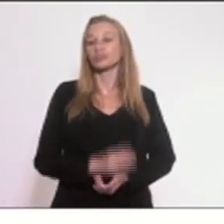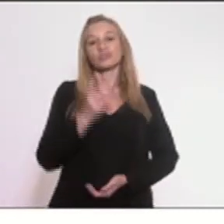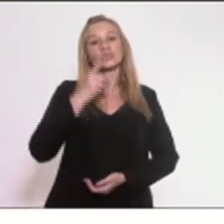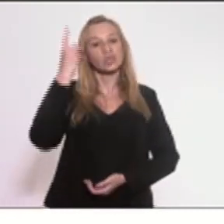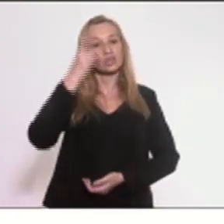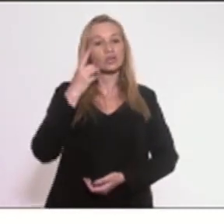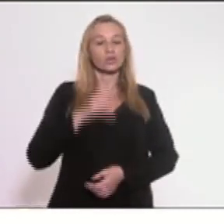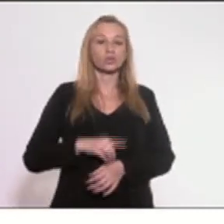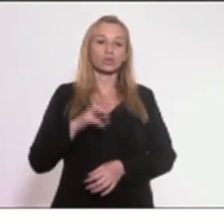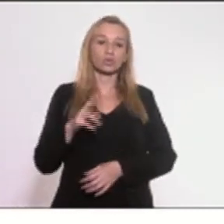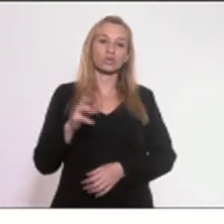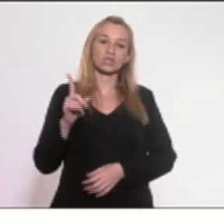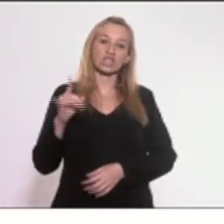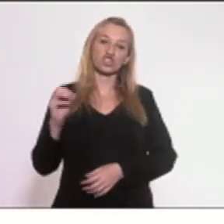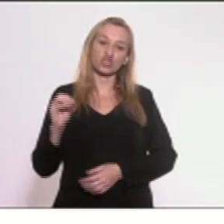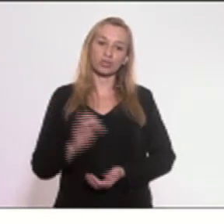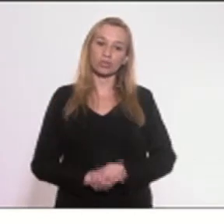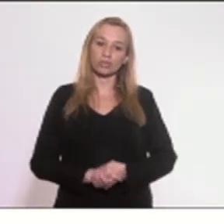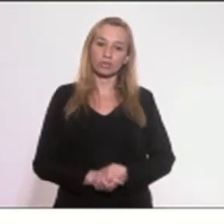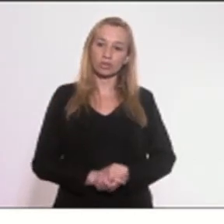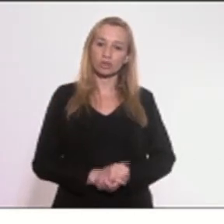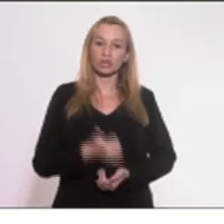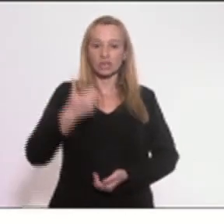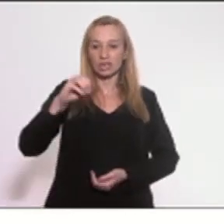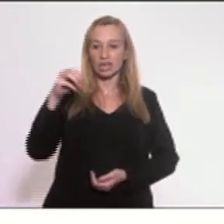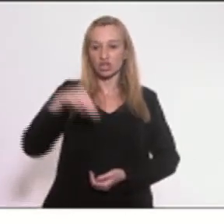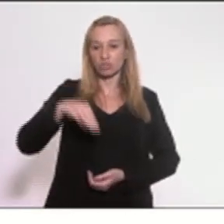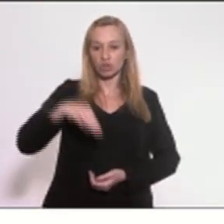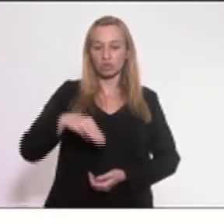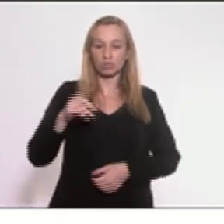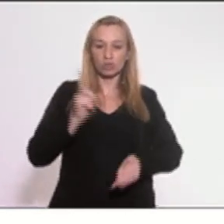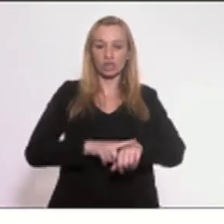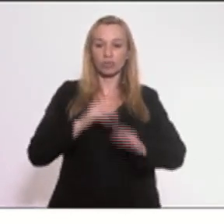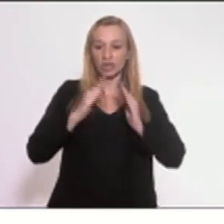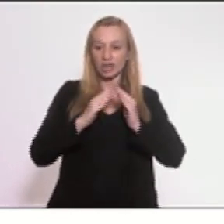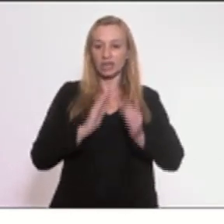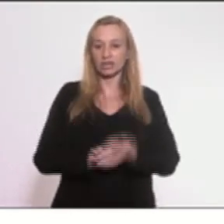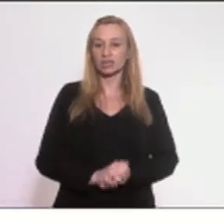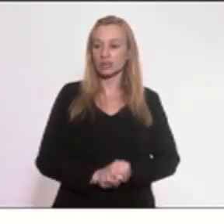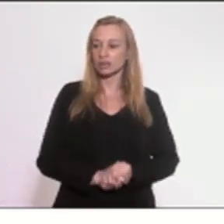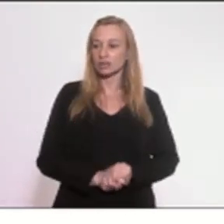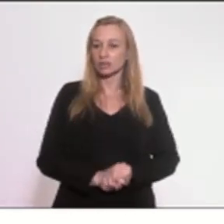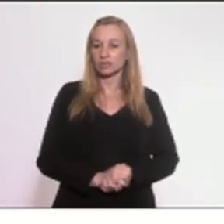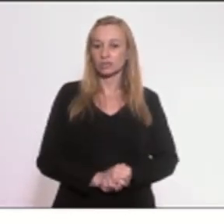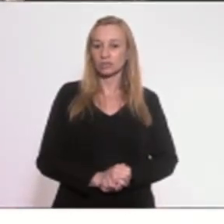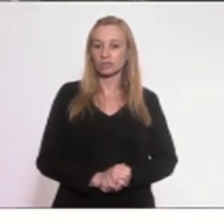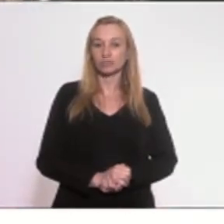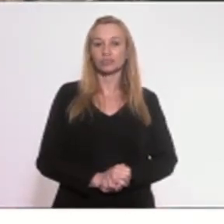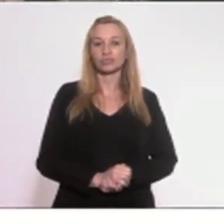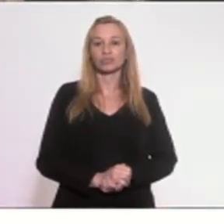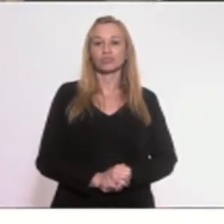doutor Serginho. Vossa Excelência dispõe de 10 minutos no tempo regimental.